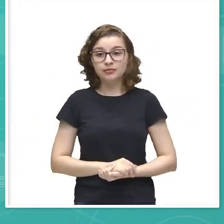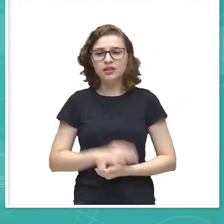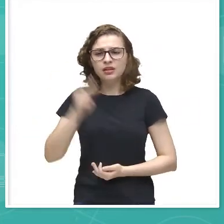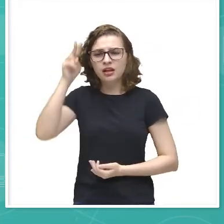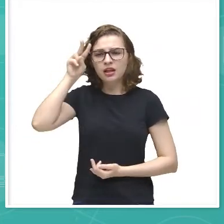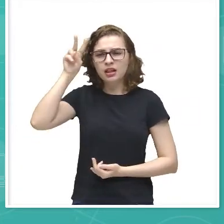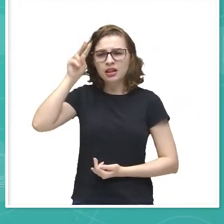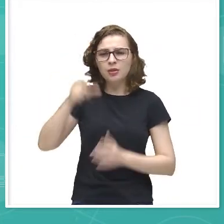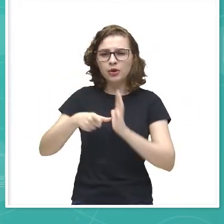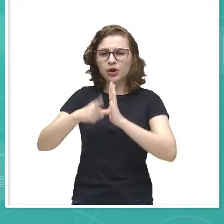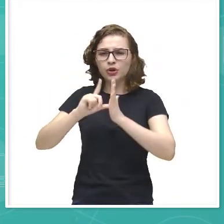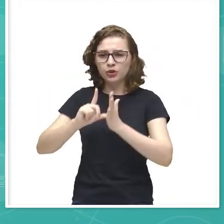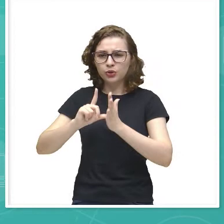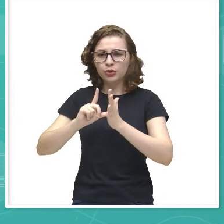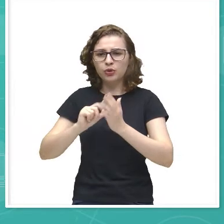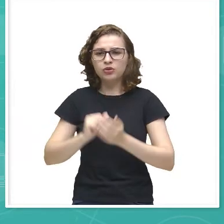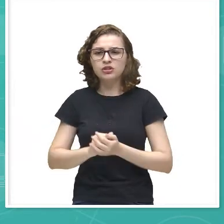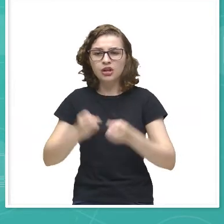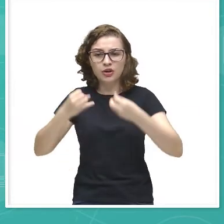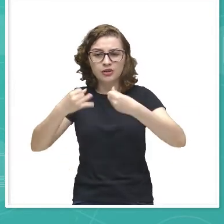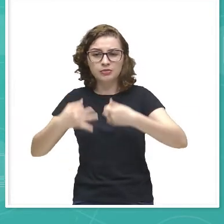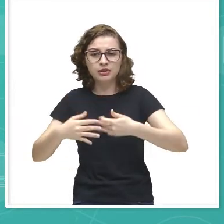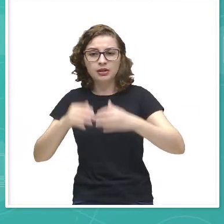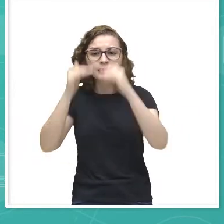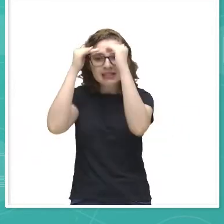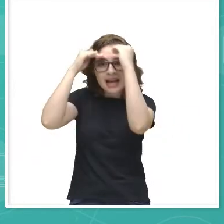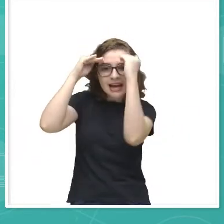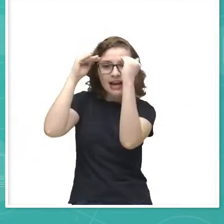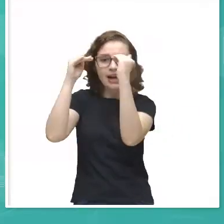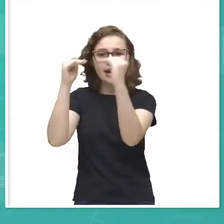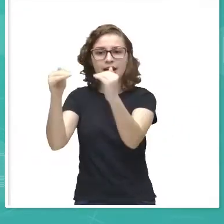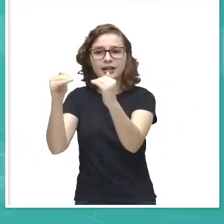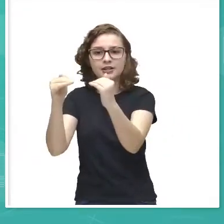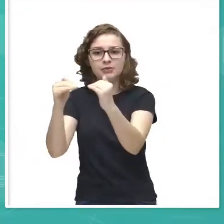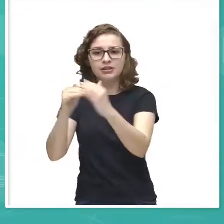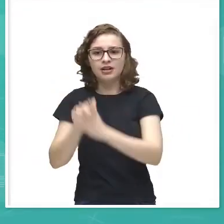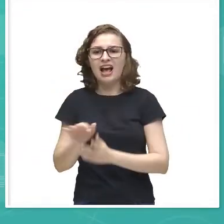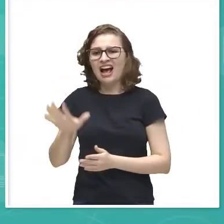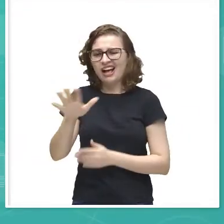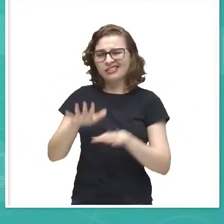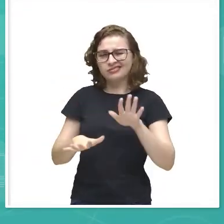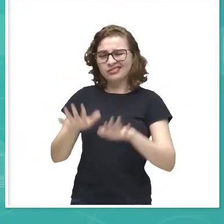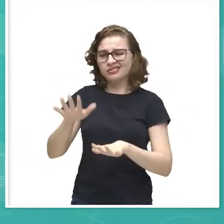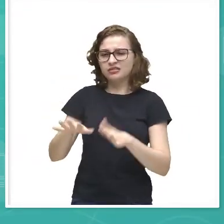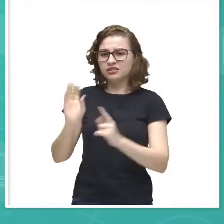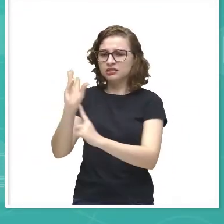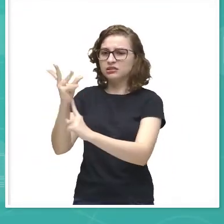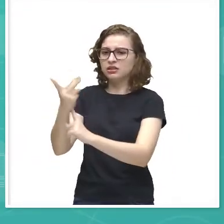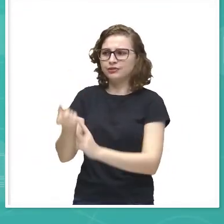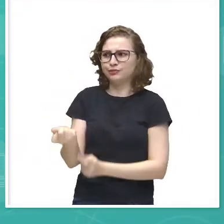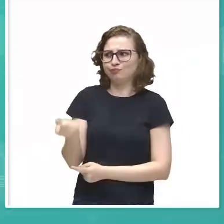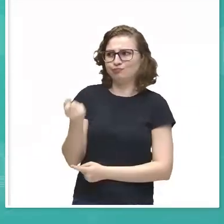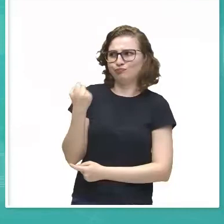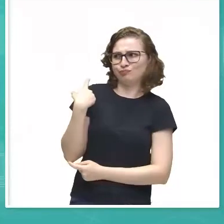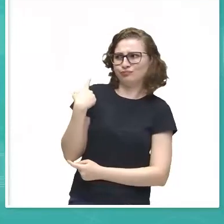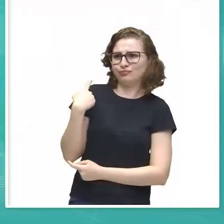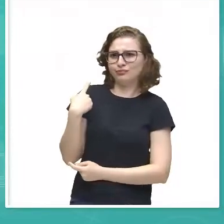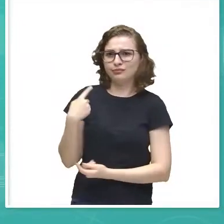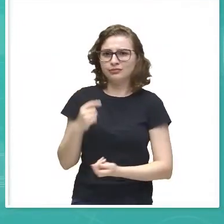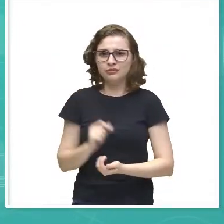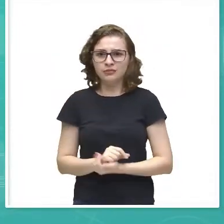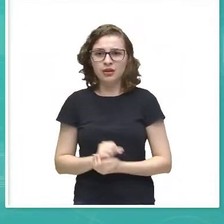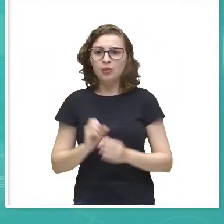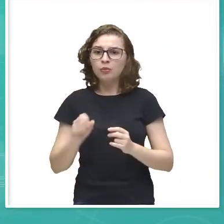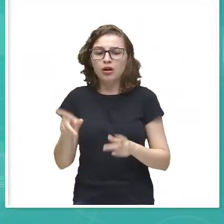ontem, a gente precisa respeitar, porque às vezes aquilo é estranho, aquela arte, aquela produção é estranha para a gente porque não